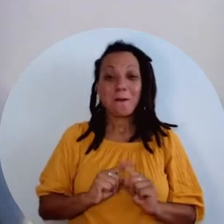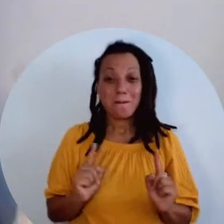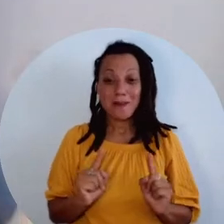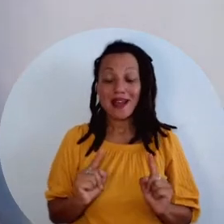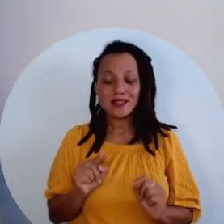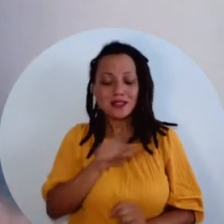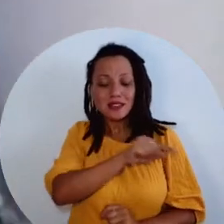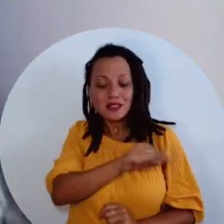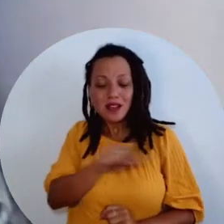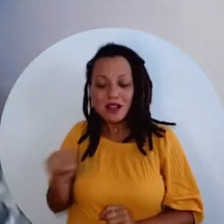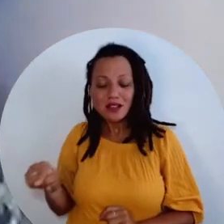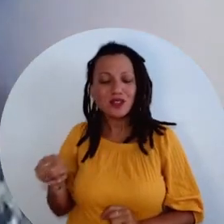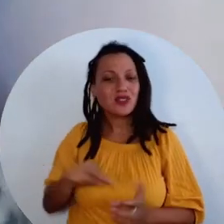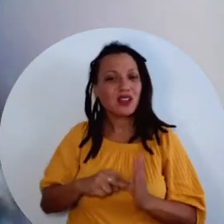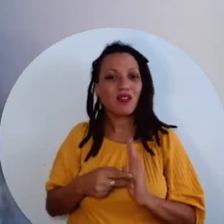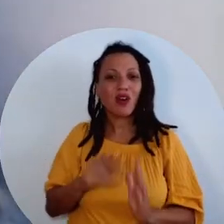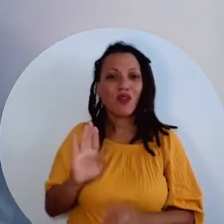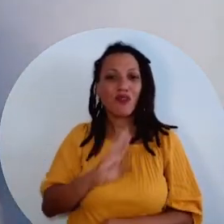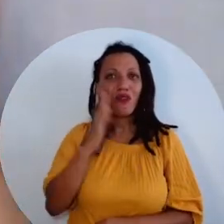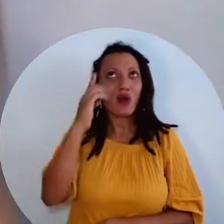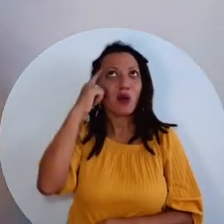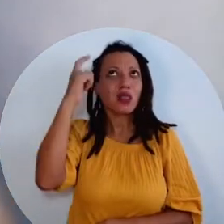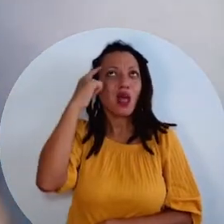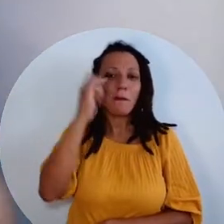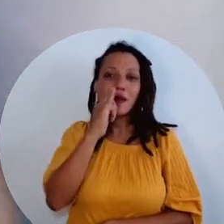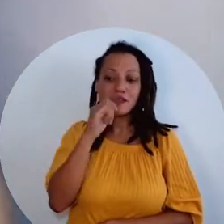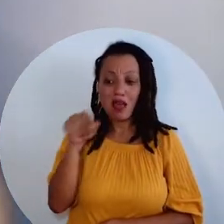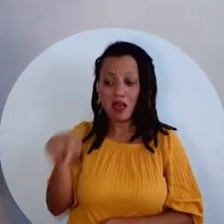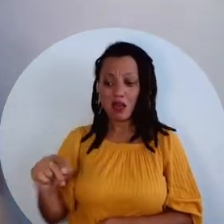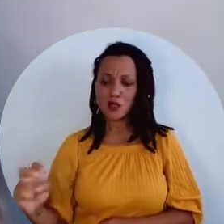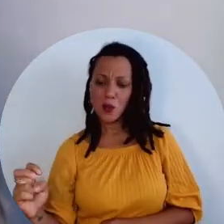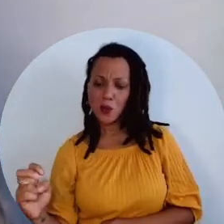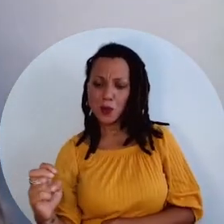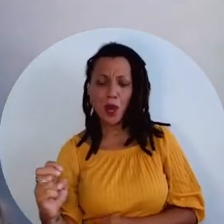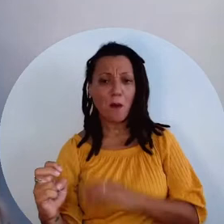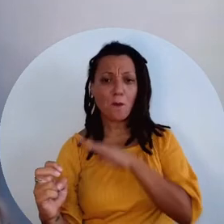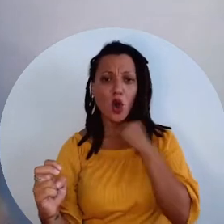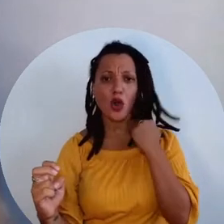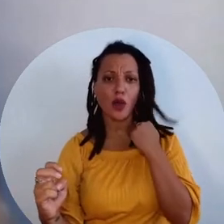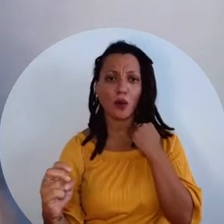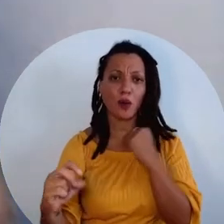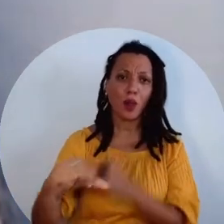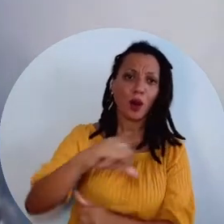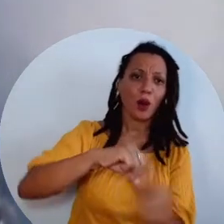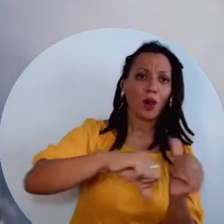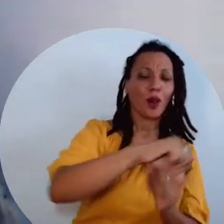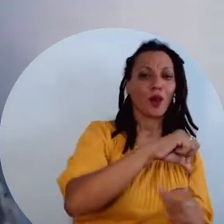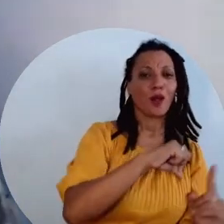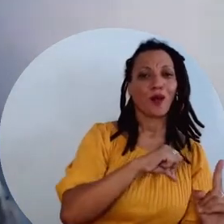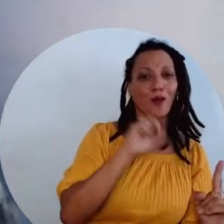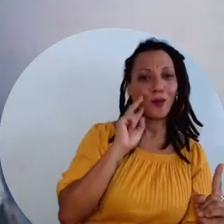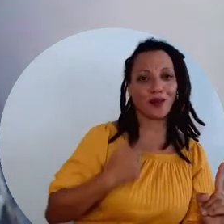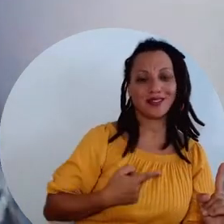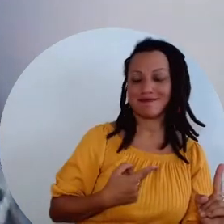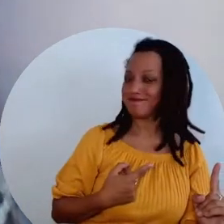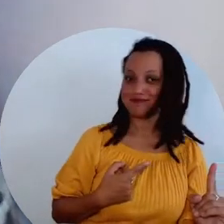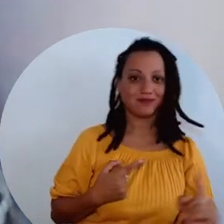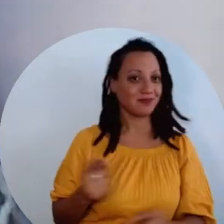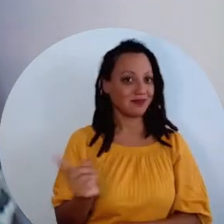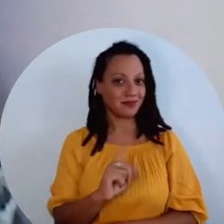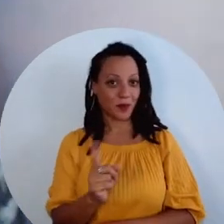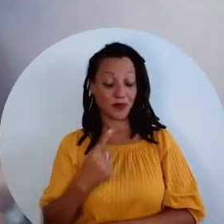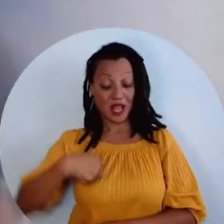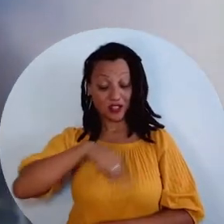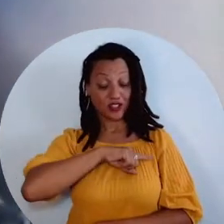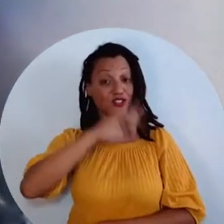causa uma falsa ideia de que uma espécie morreu para que outra espécie surgisse. Mas não. Então, a gente